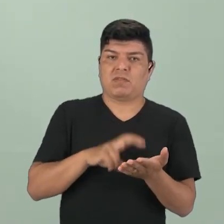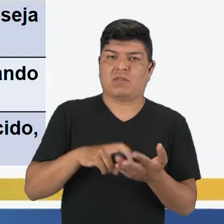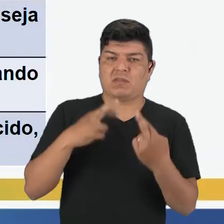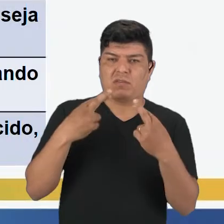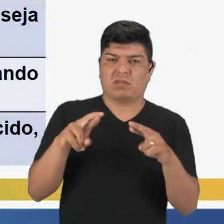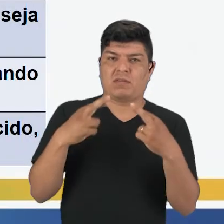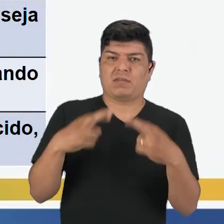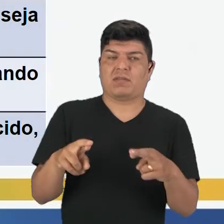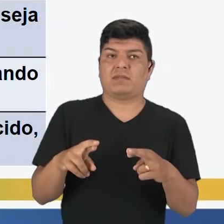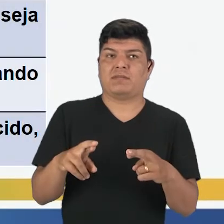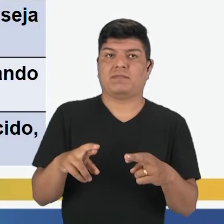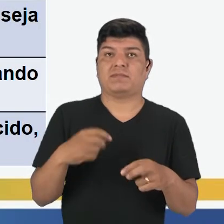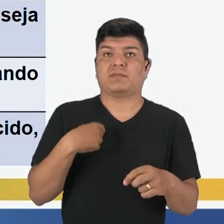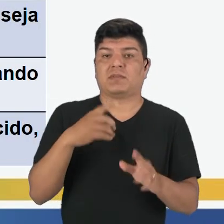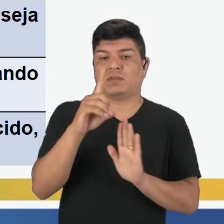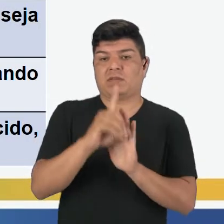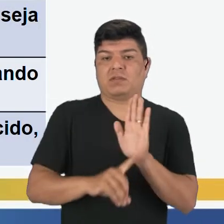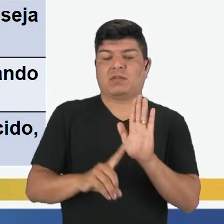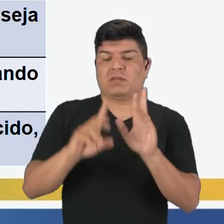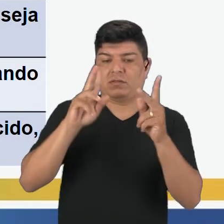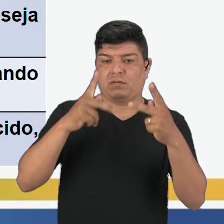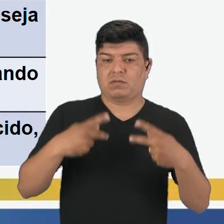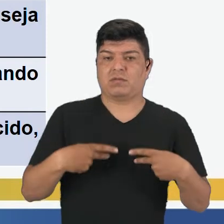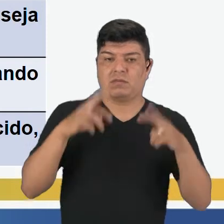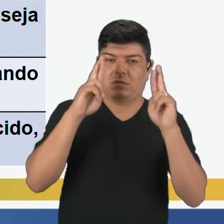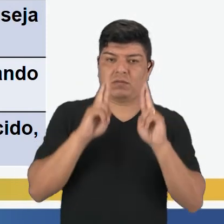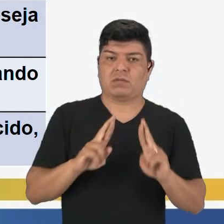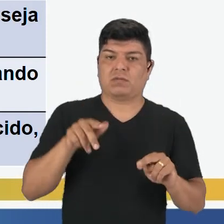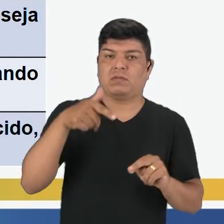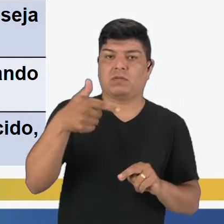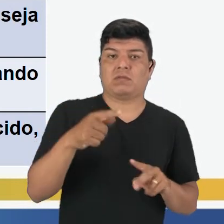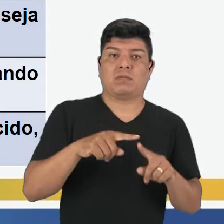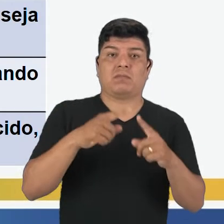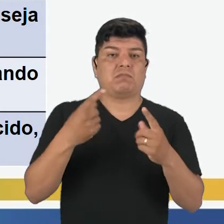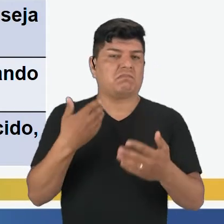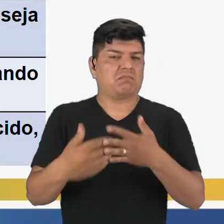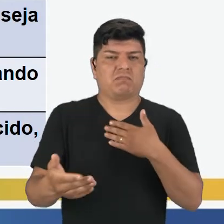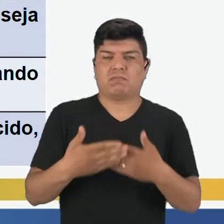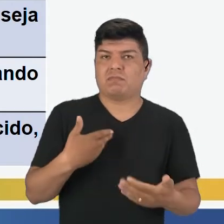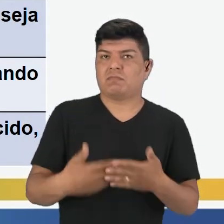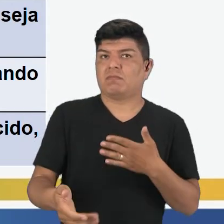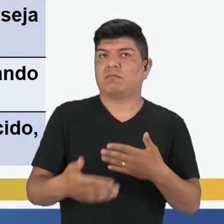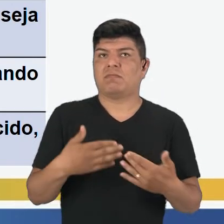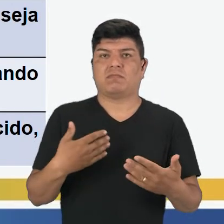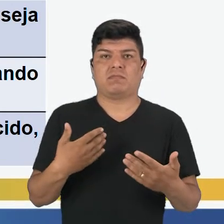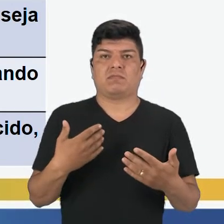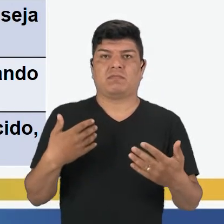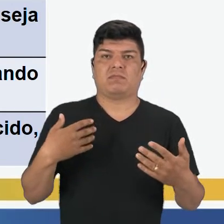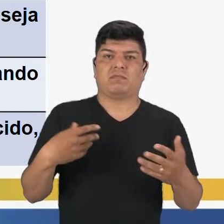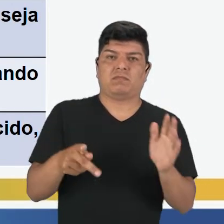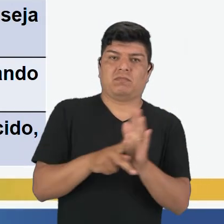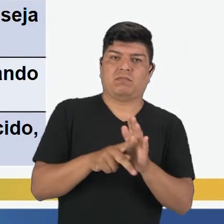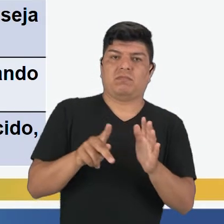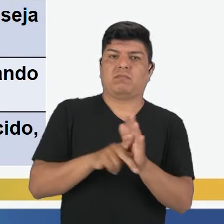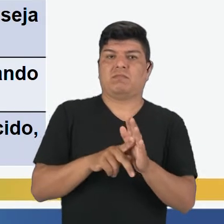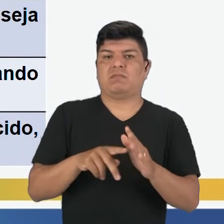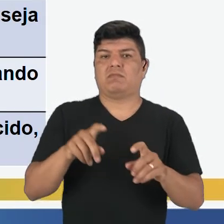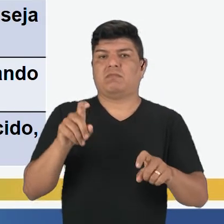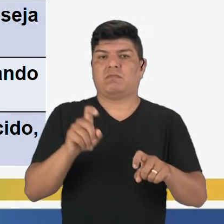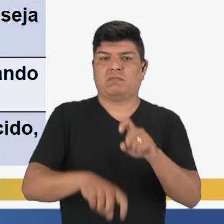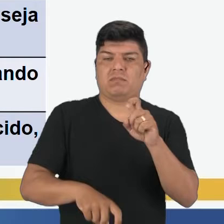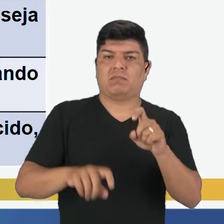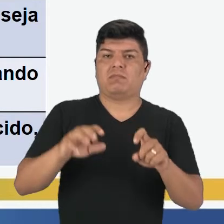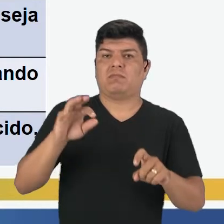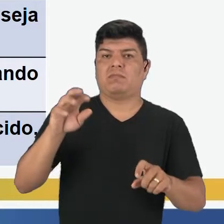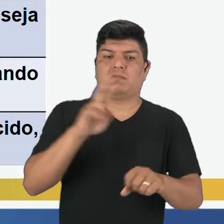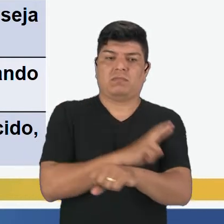Né? Ele defende os direitos humanos, defende o respeito ao outro, independentemente de raça, sexo e